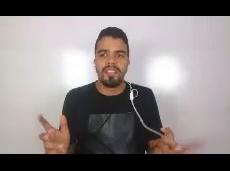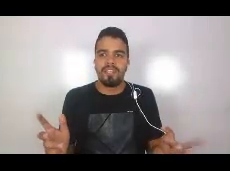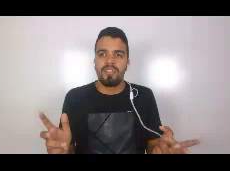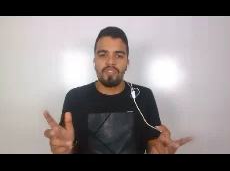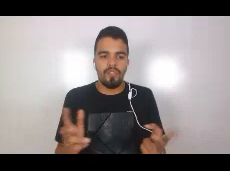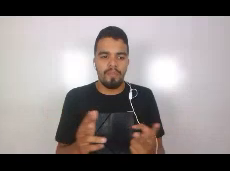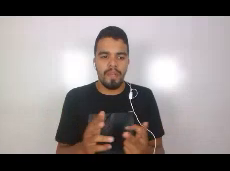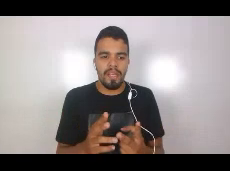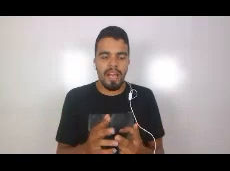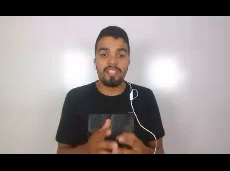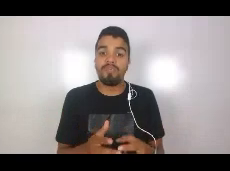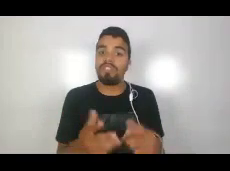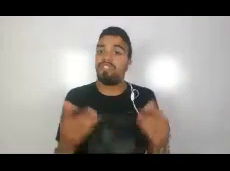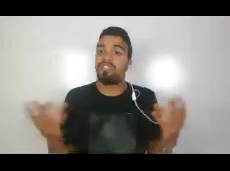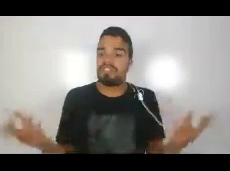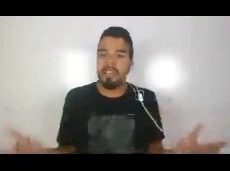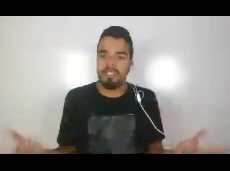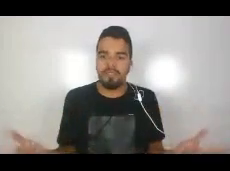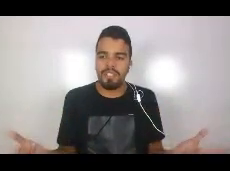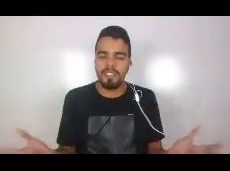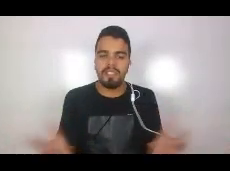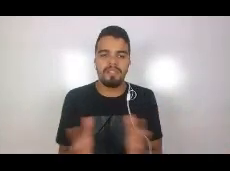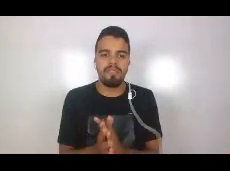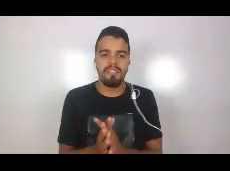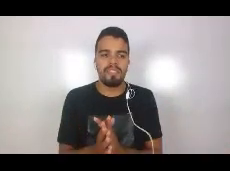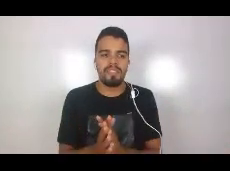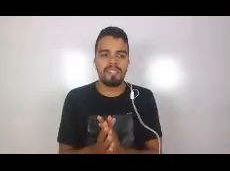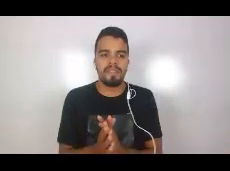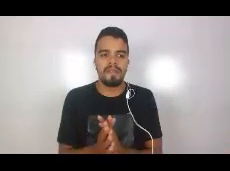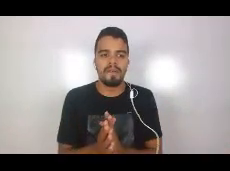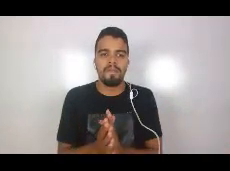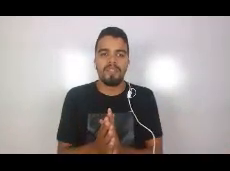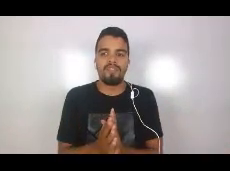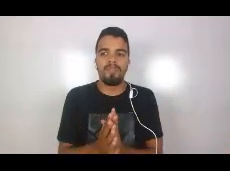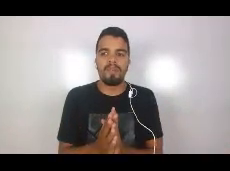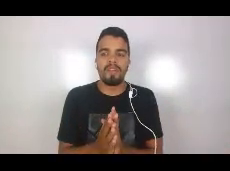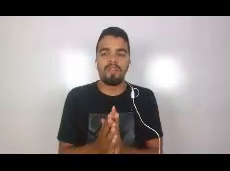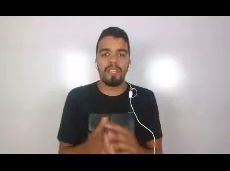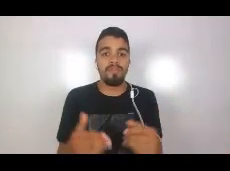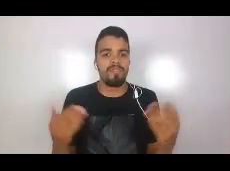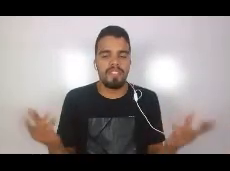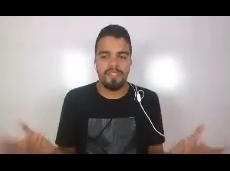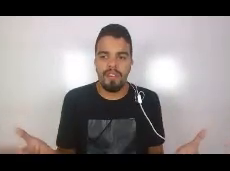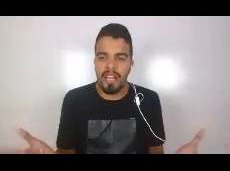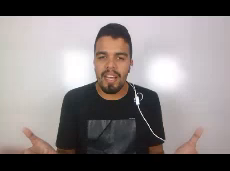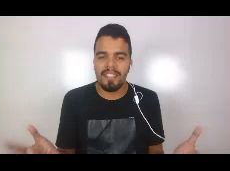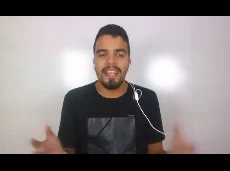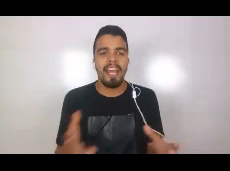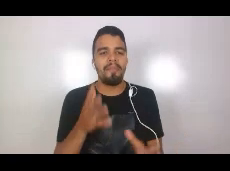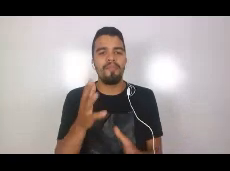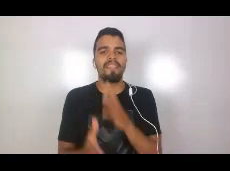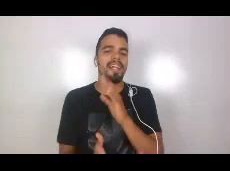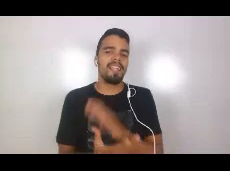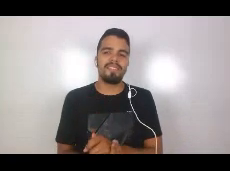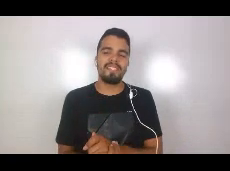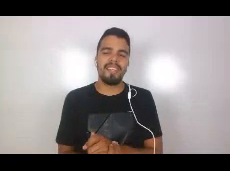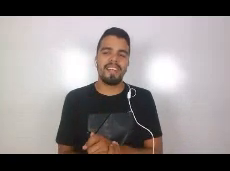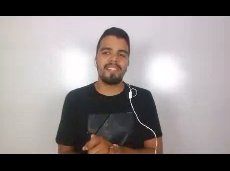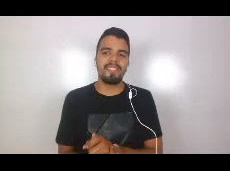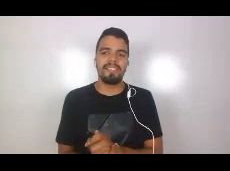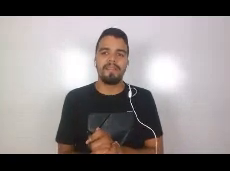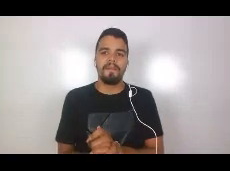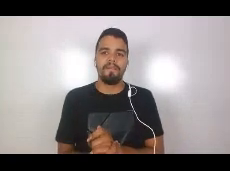política, sobre as notícias do dia a dia, sobre conteúdos escolares, é por meio da